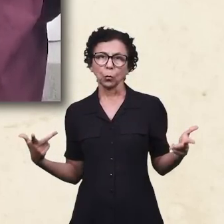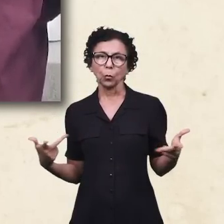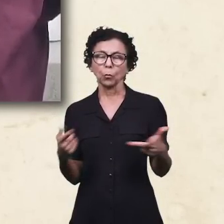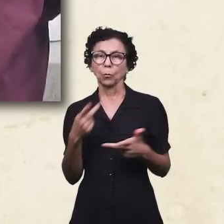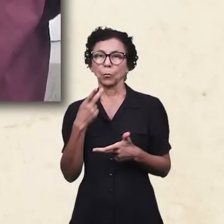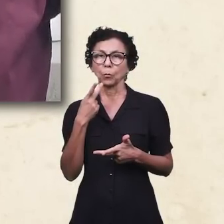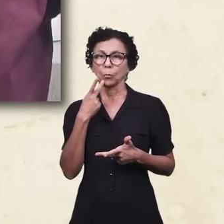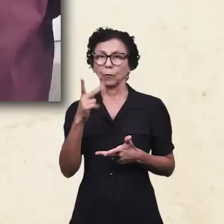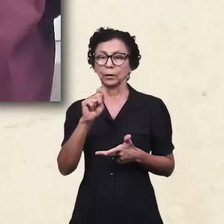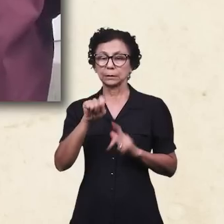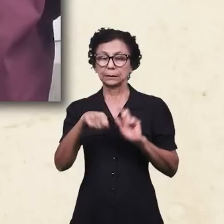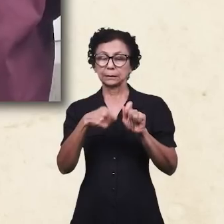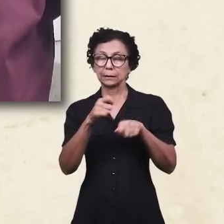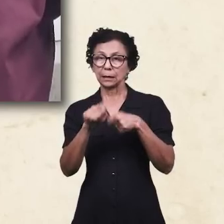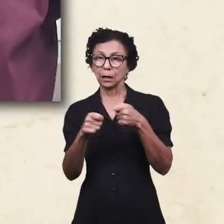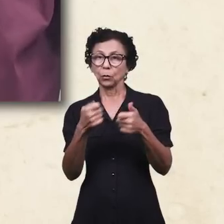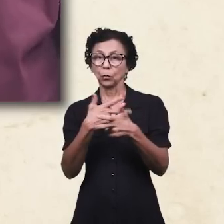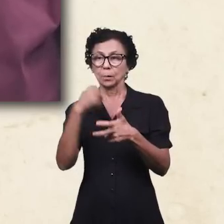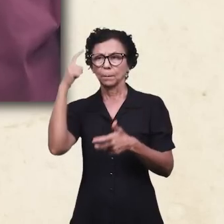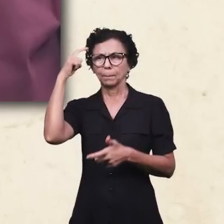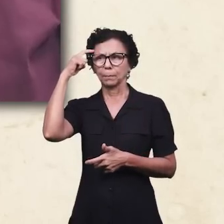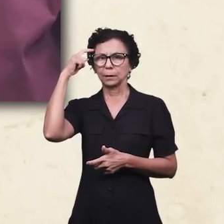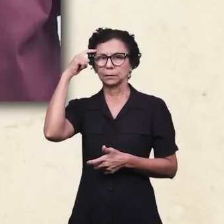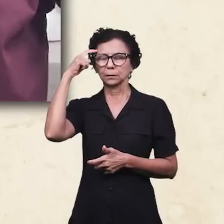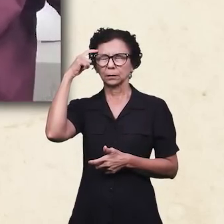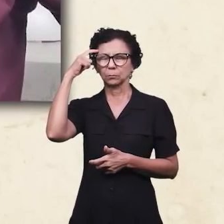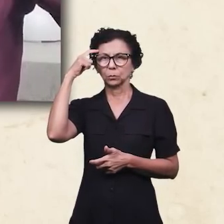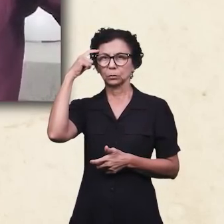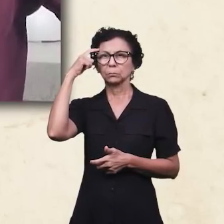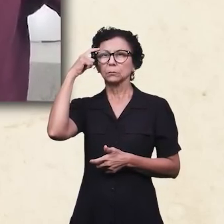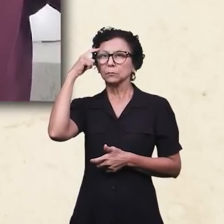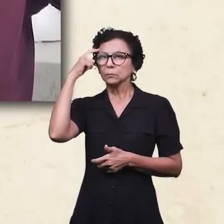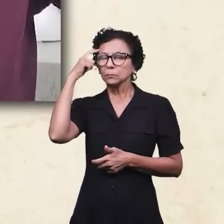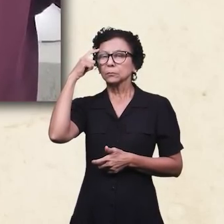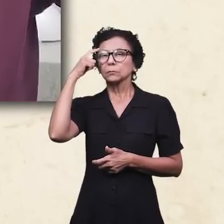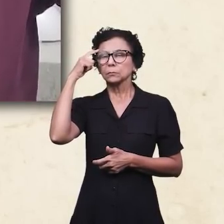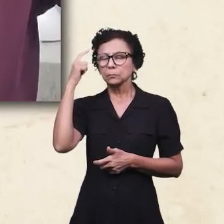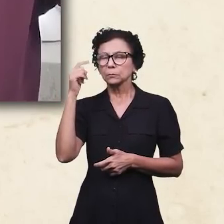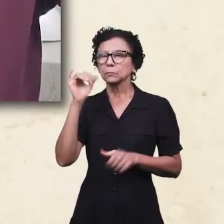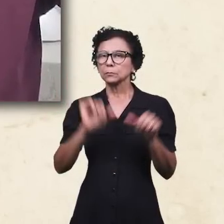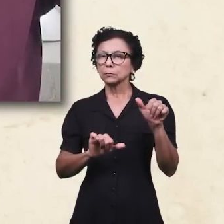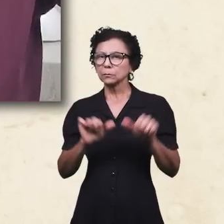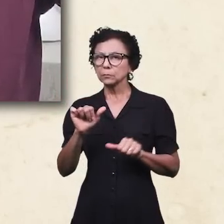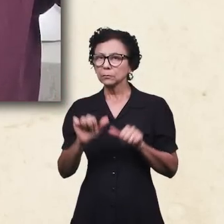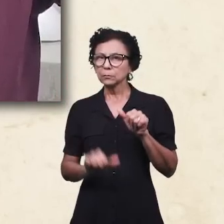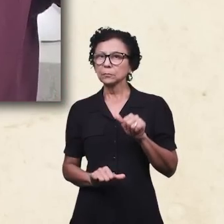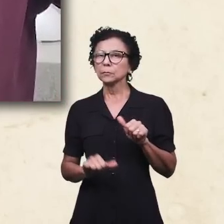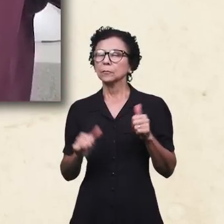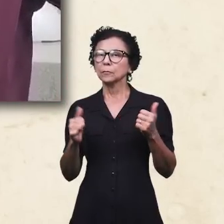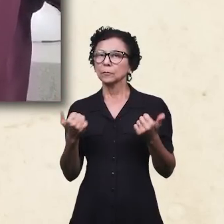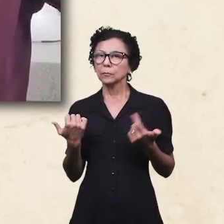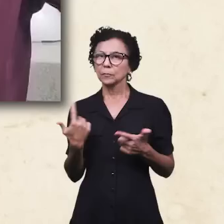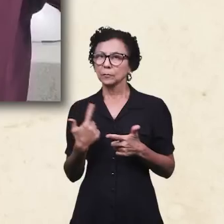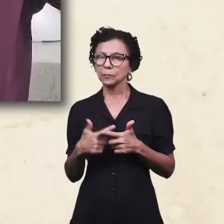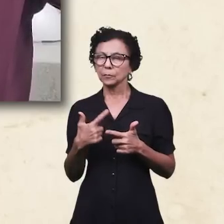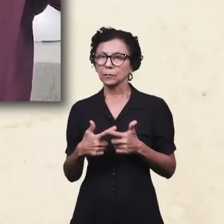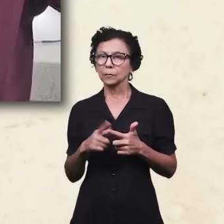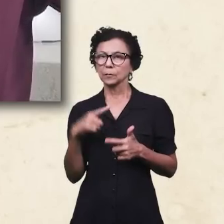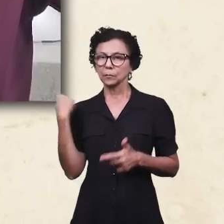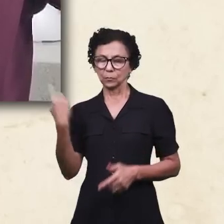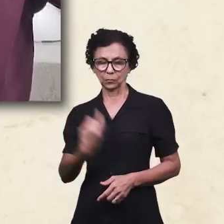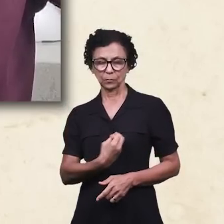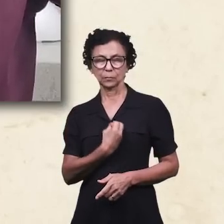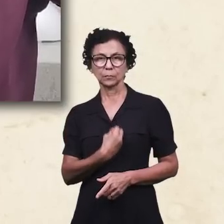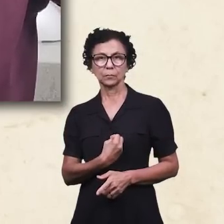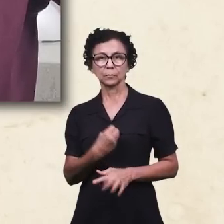aquilo que nós falamos, até mesmo aquilo que nós pensamos, tem que ser um culto de adoração ao nosso Deus, um culto de louvor e